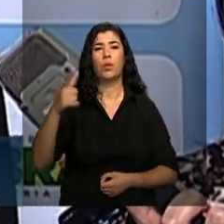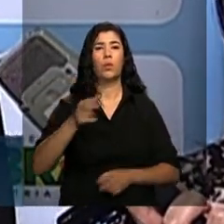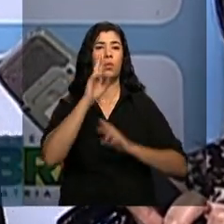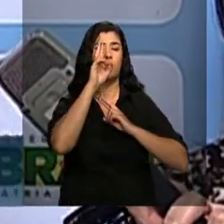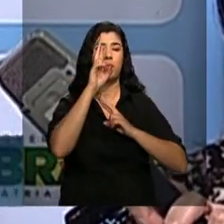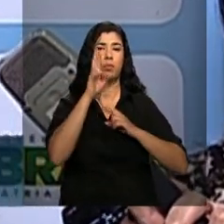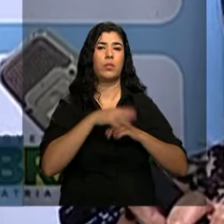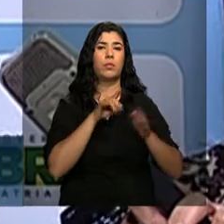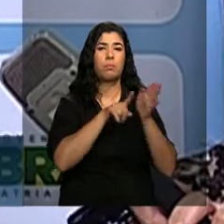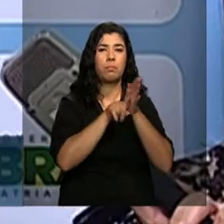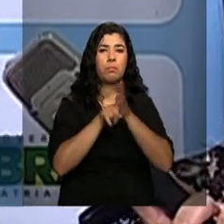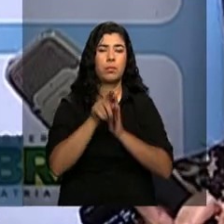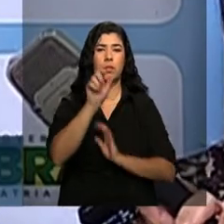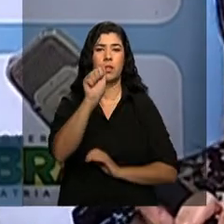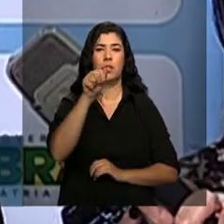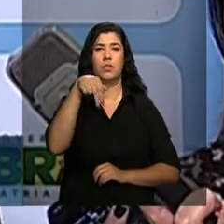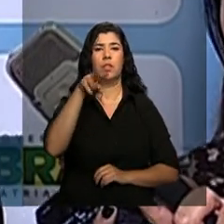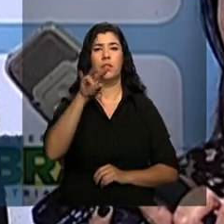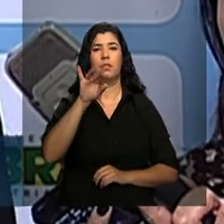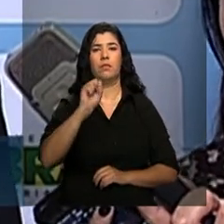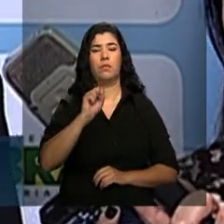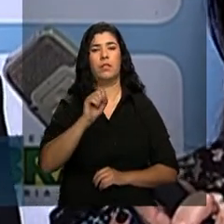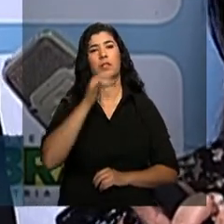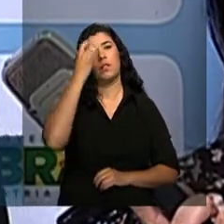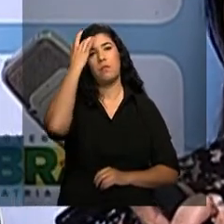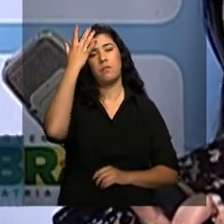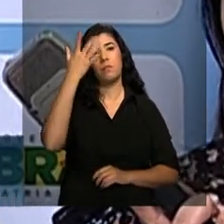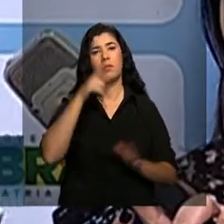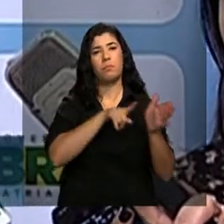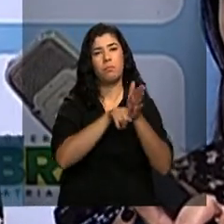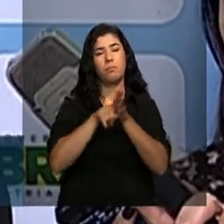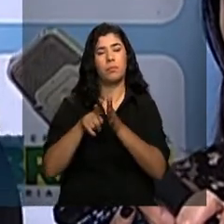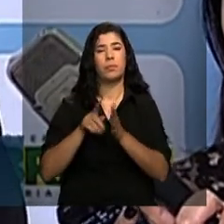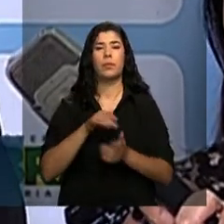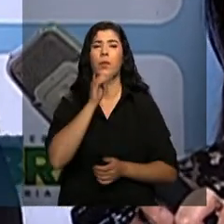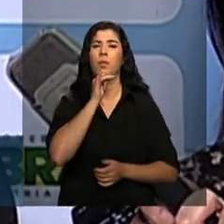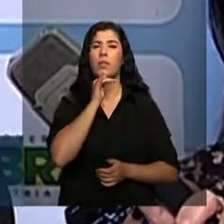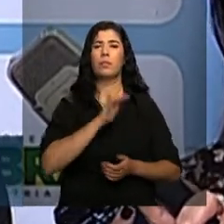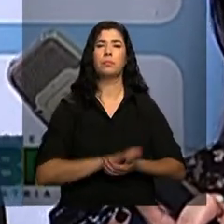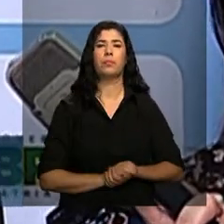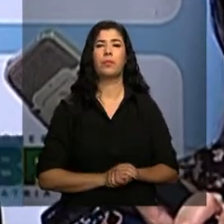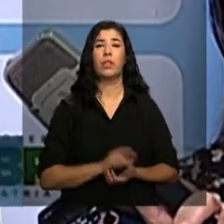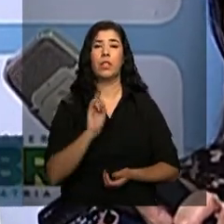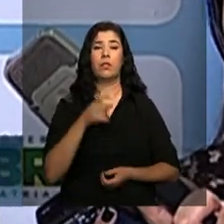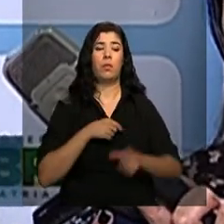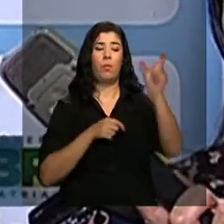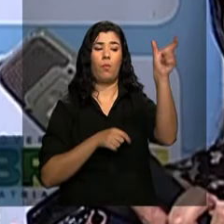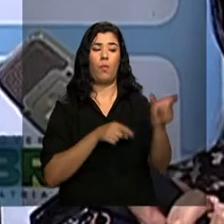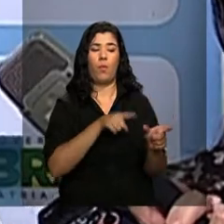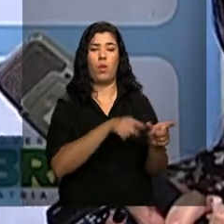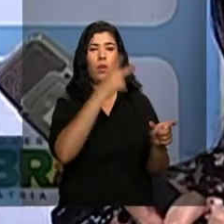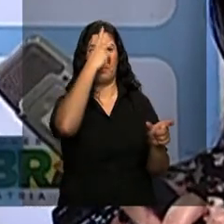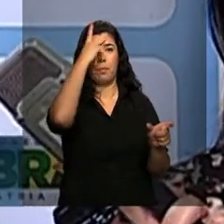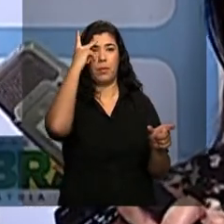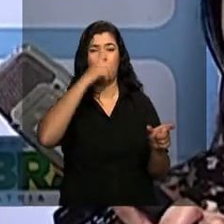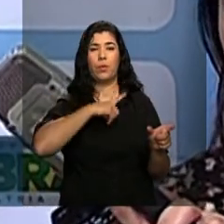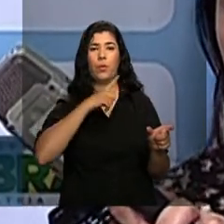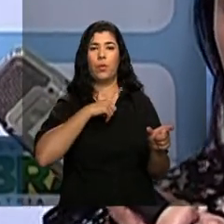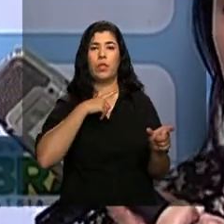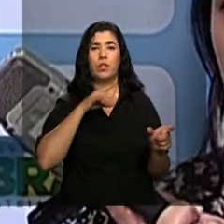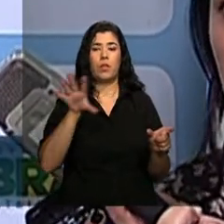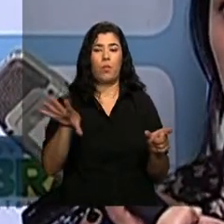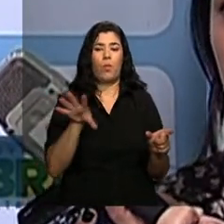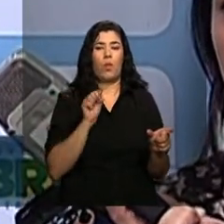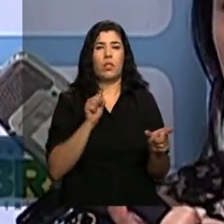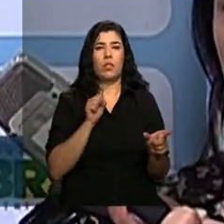sanitária facilita muito. Deixa eu dar um exemplo concreto. Se você tem um determinado paciente que tem uma reação adversa